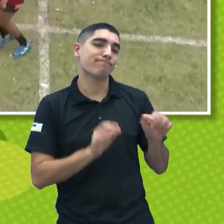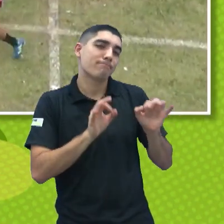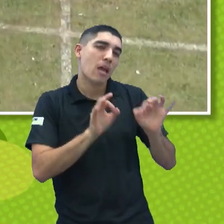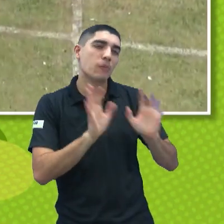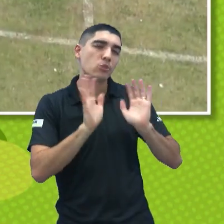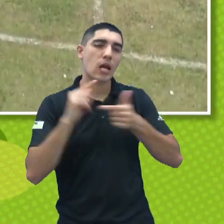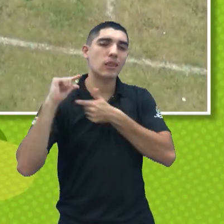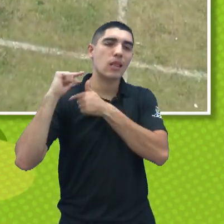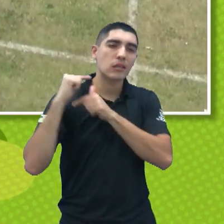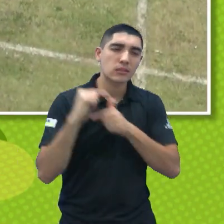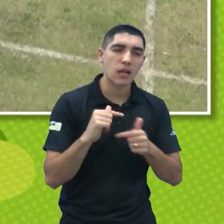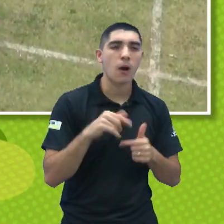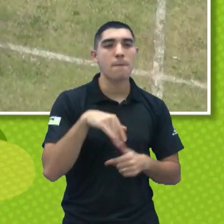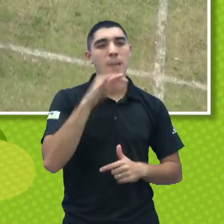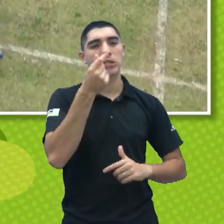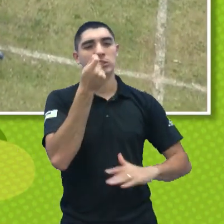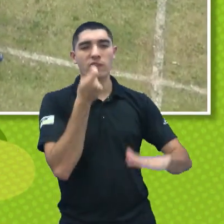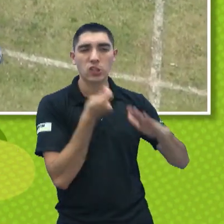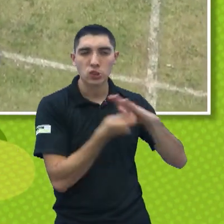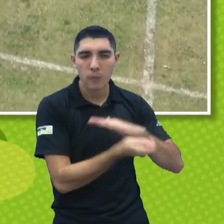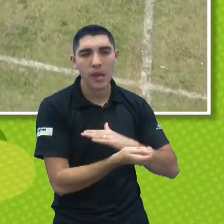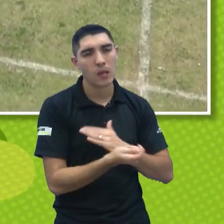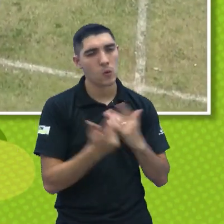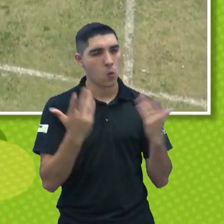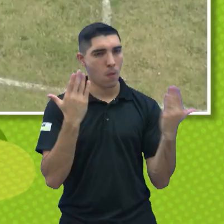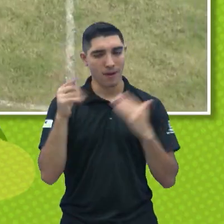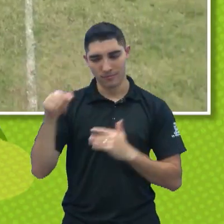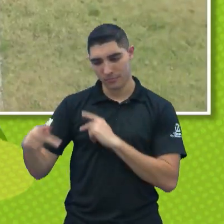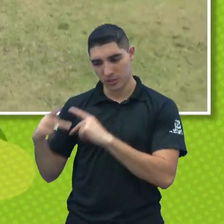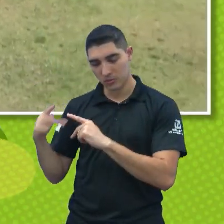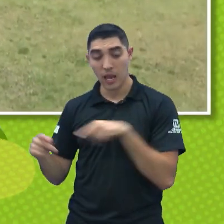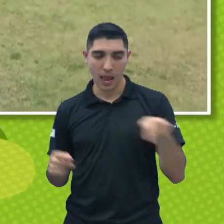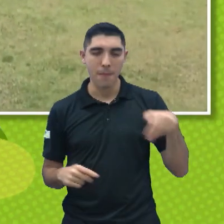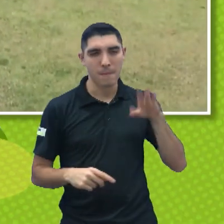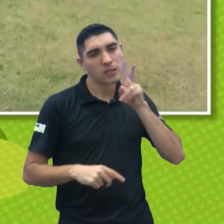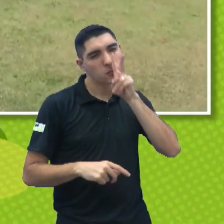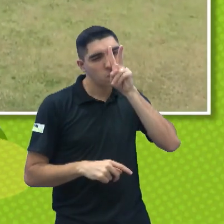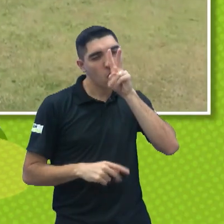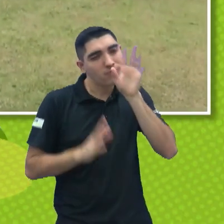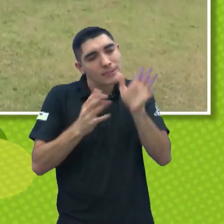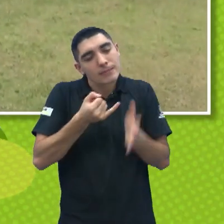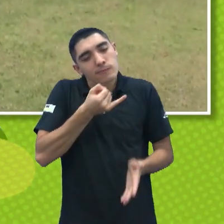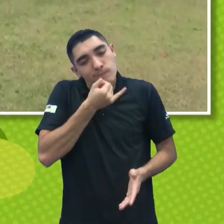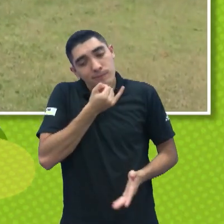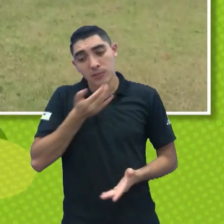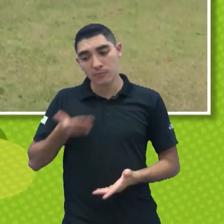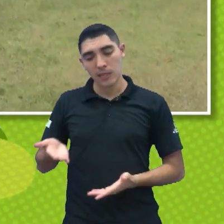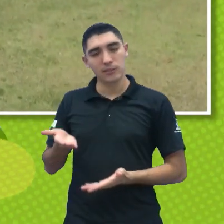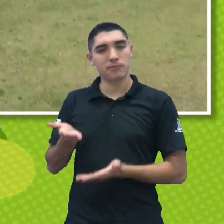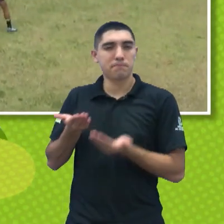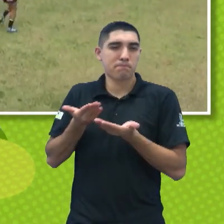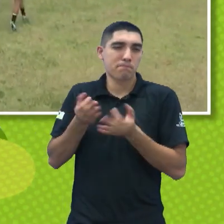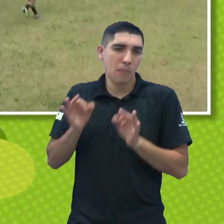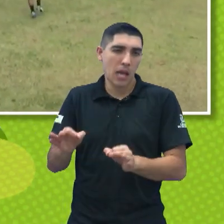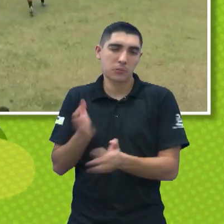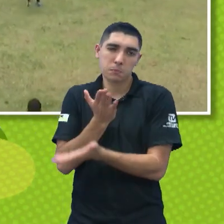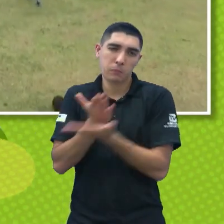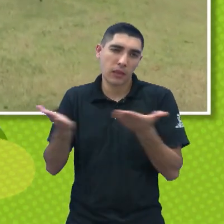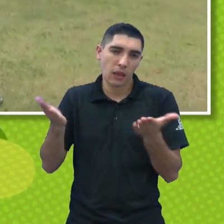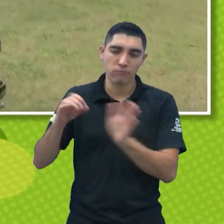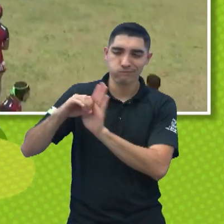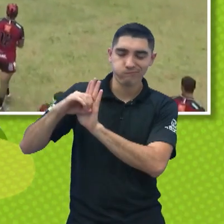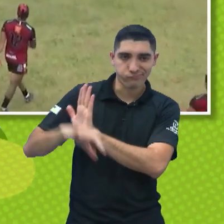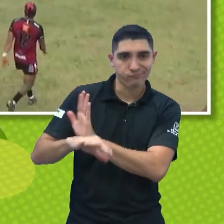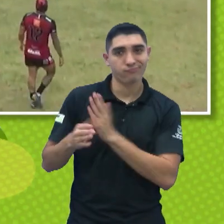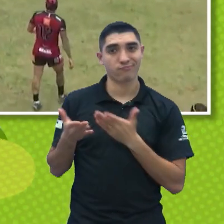recursos técnicos do que o São José. Tem uma equipe mais qualificada. Uma pena que o time foi eliminado, não conseguiu vencer o